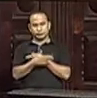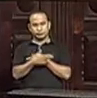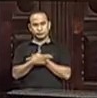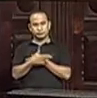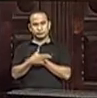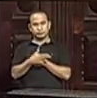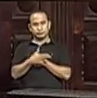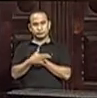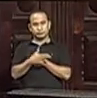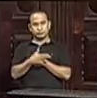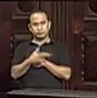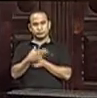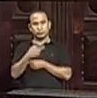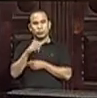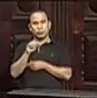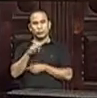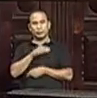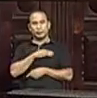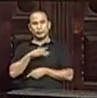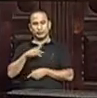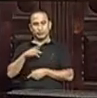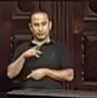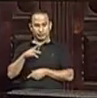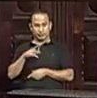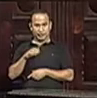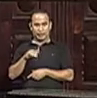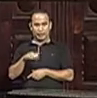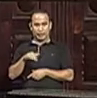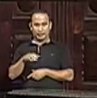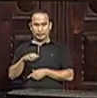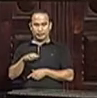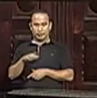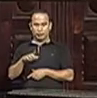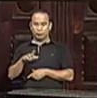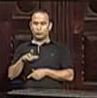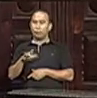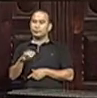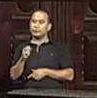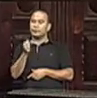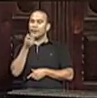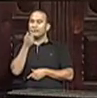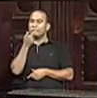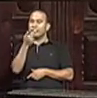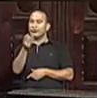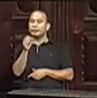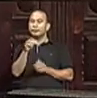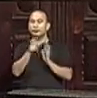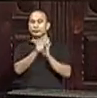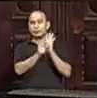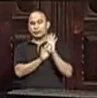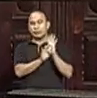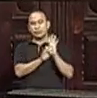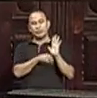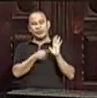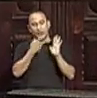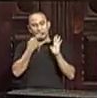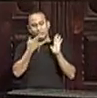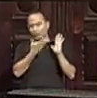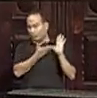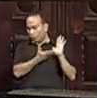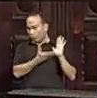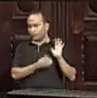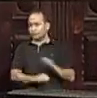liminar pela ministra Carmen Lúcia, dizendo que, no texto, ela